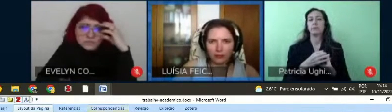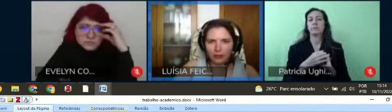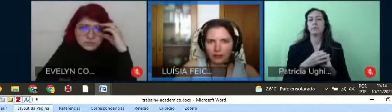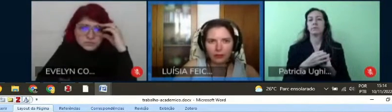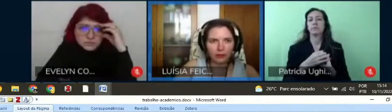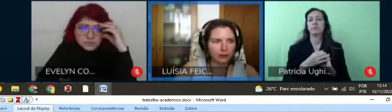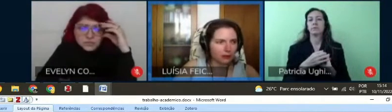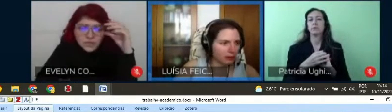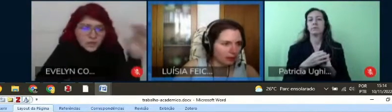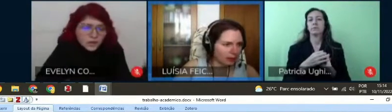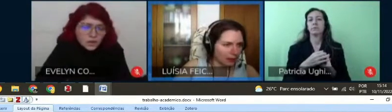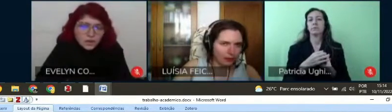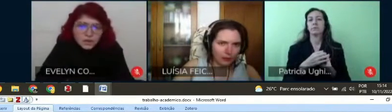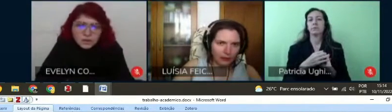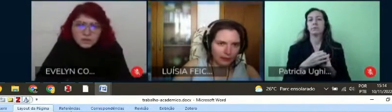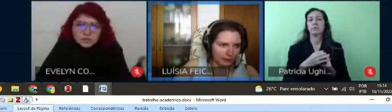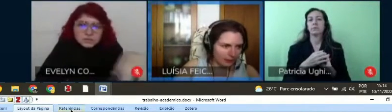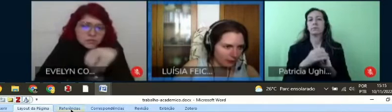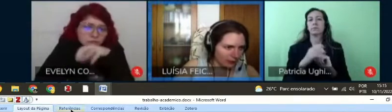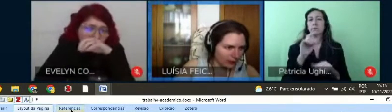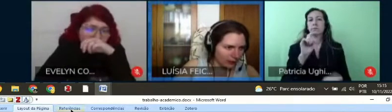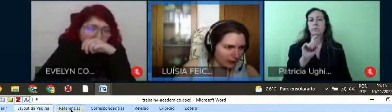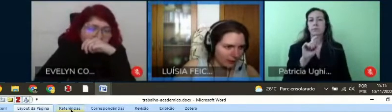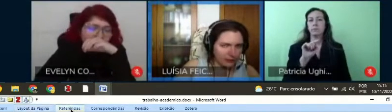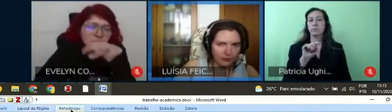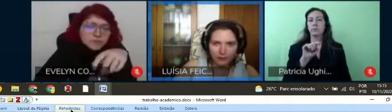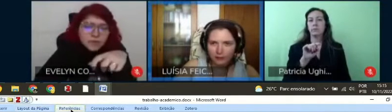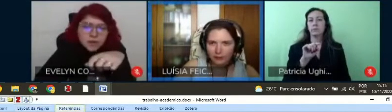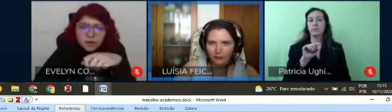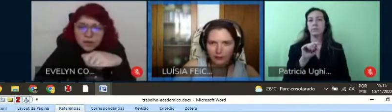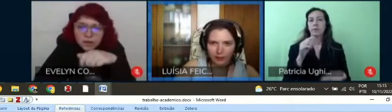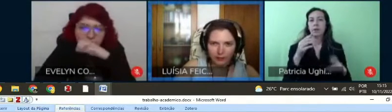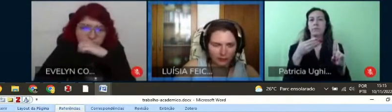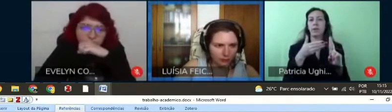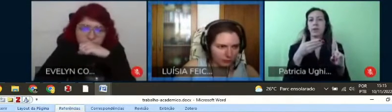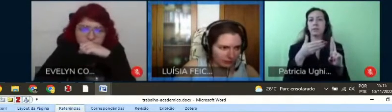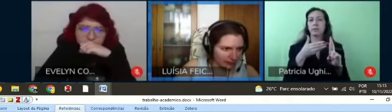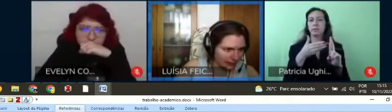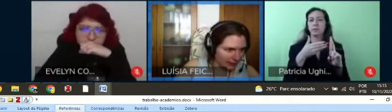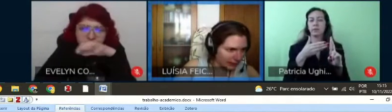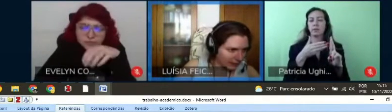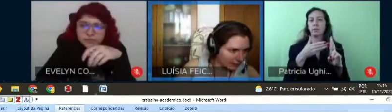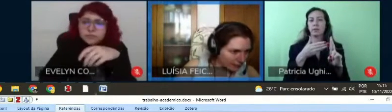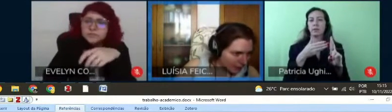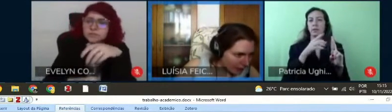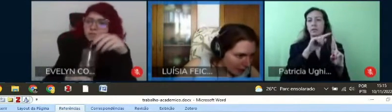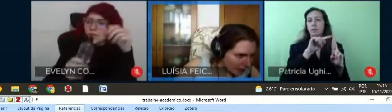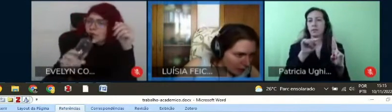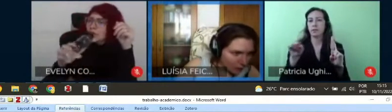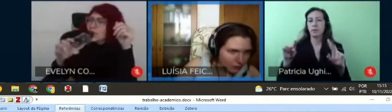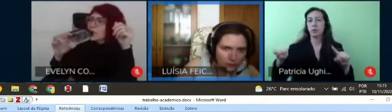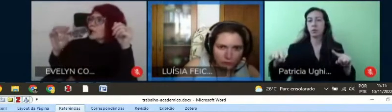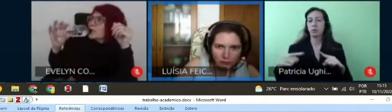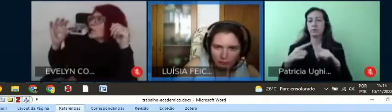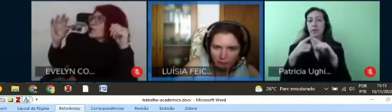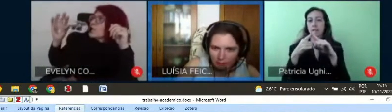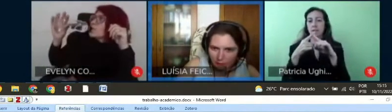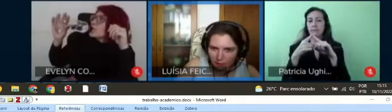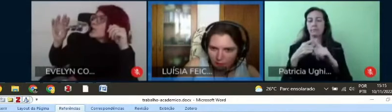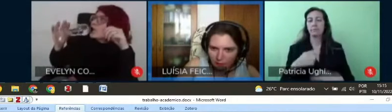Daí eu venho aqui nas referências, referência cruzada. Eu